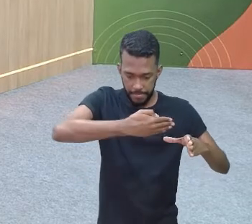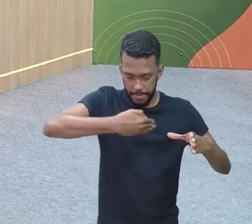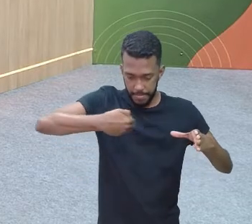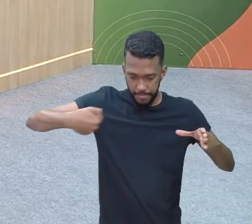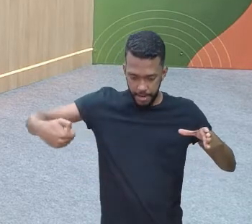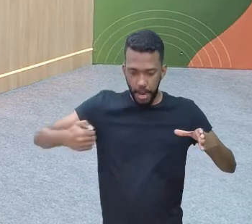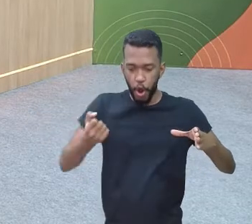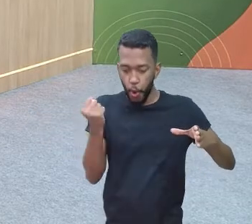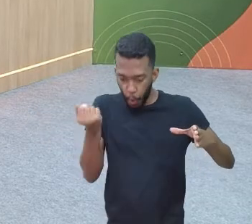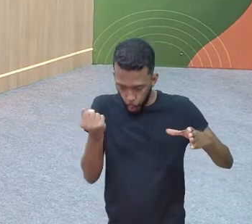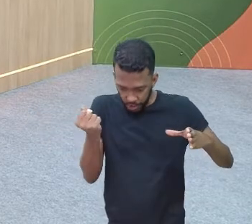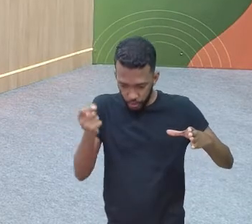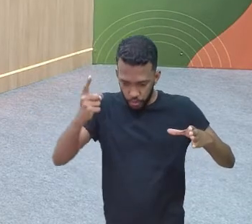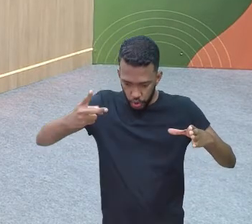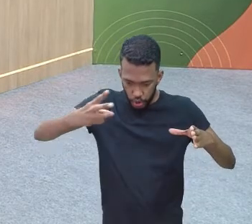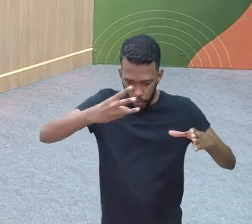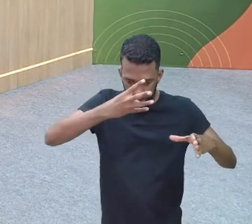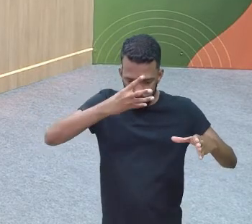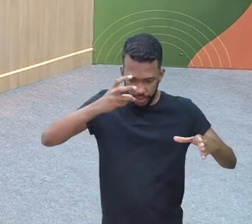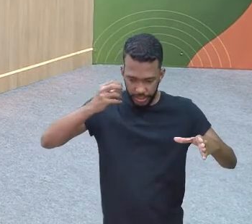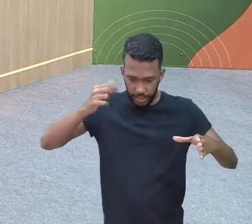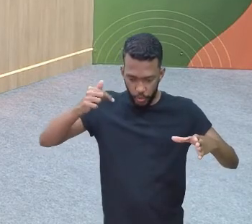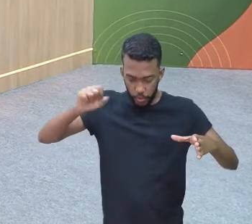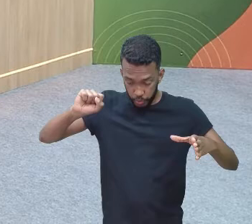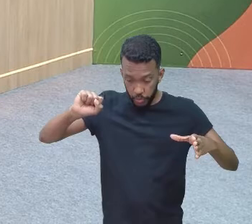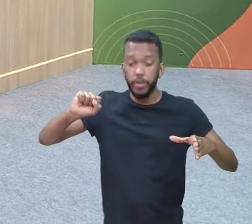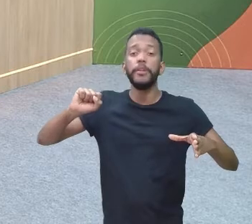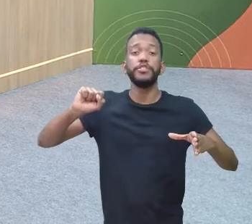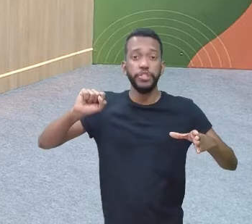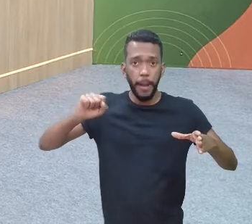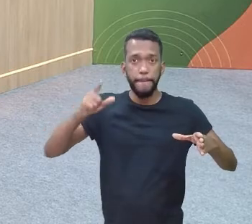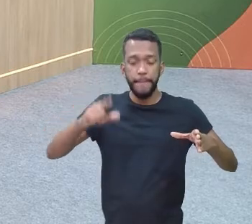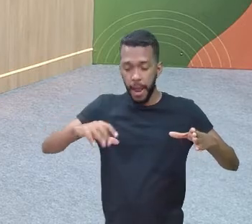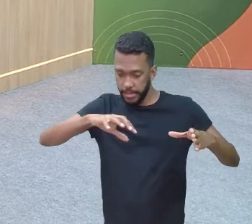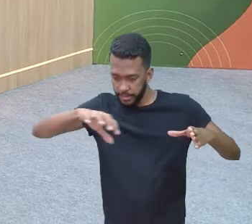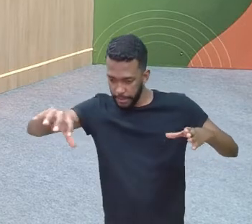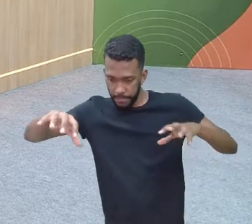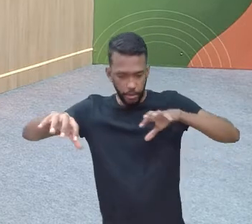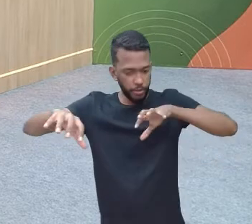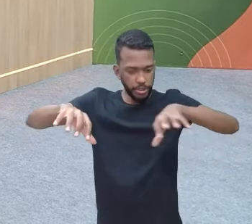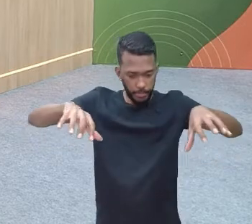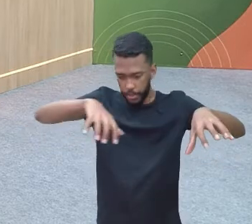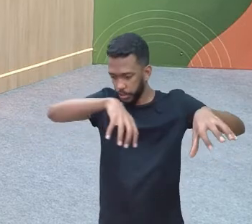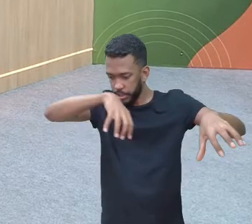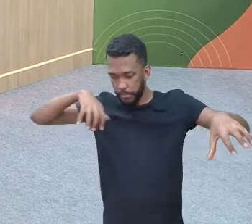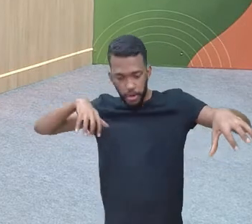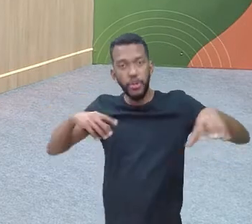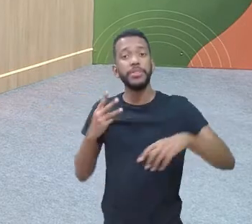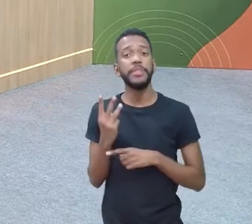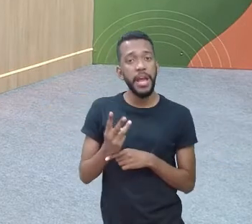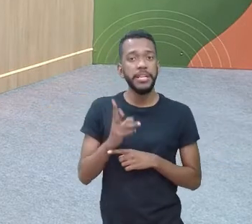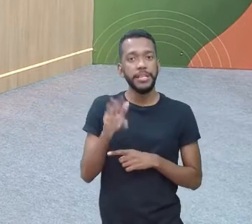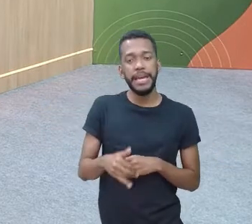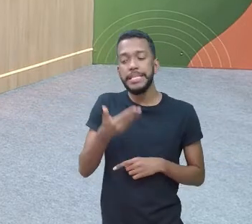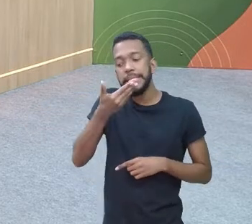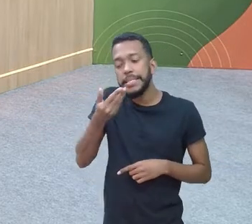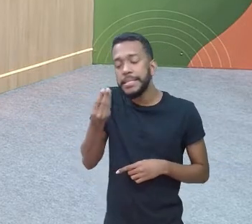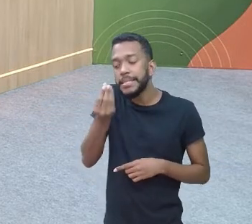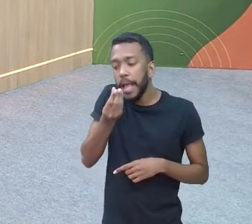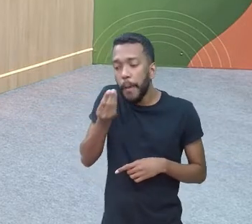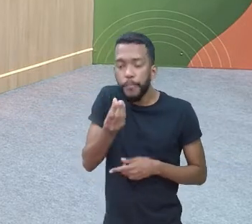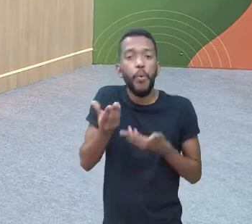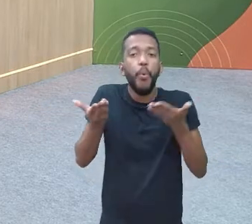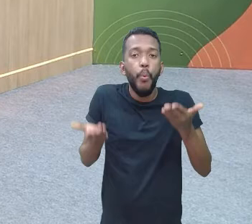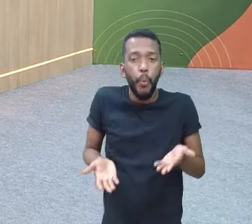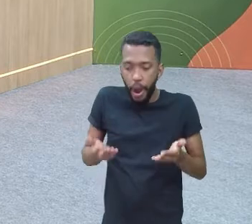num total de 8 partes, mas ele separou em quantidades para poder dizer quais sabores ele queria